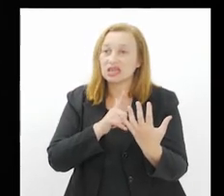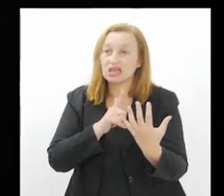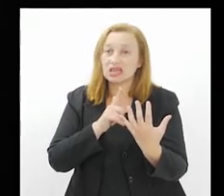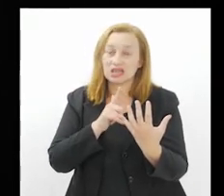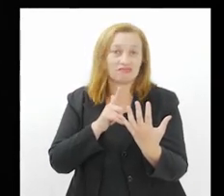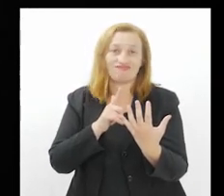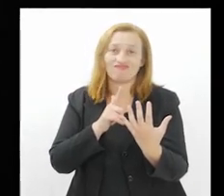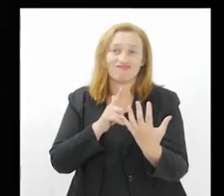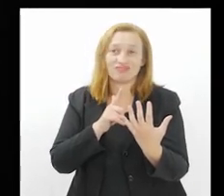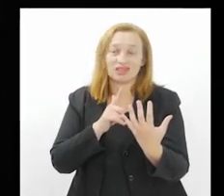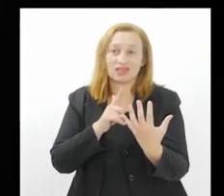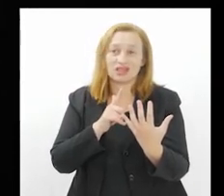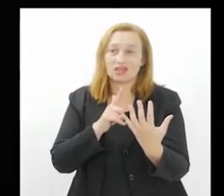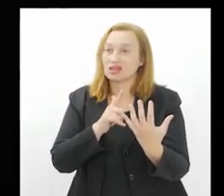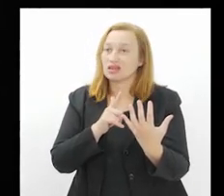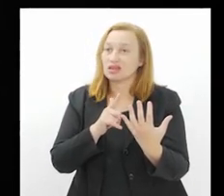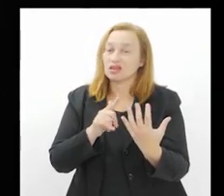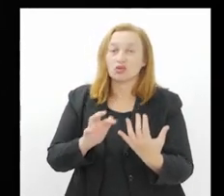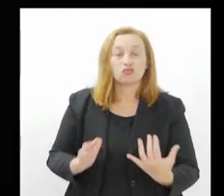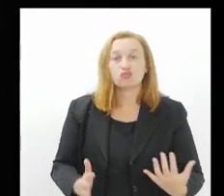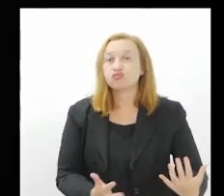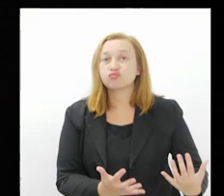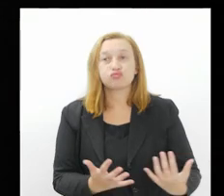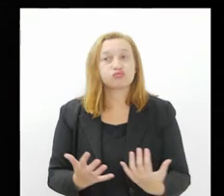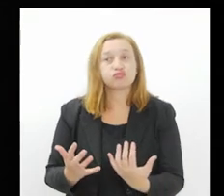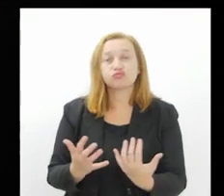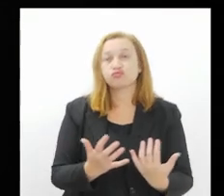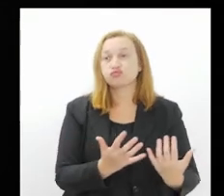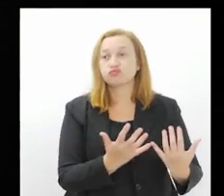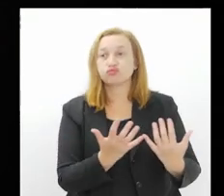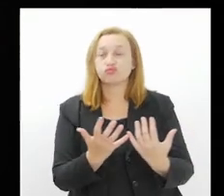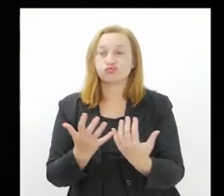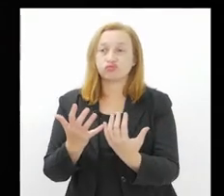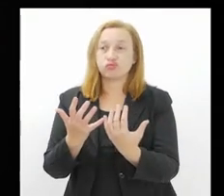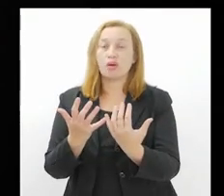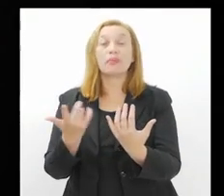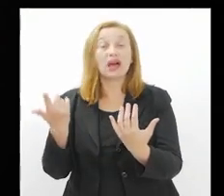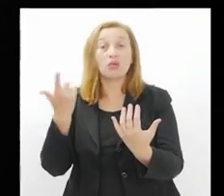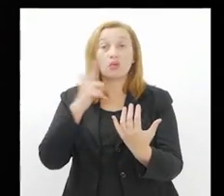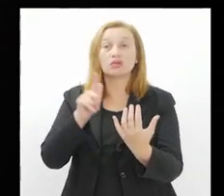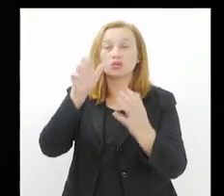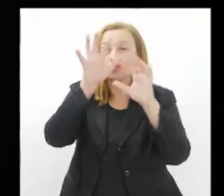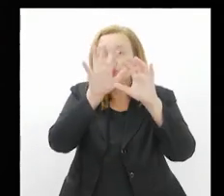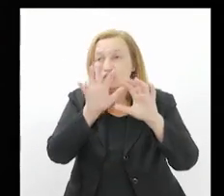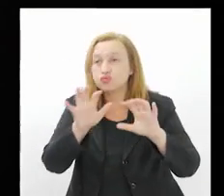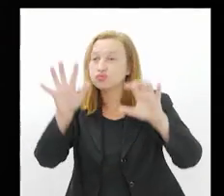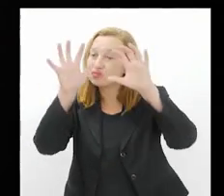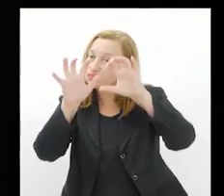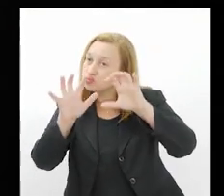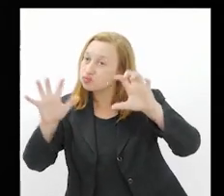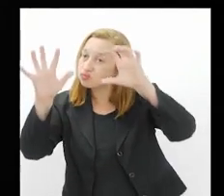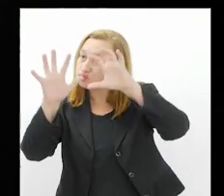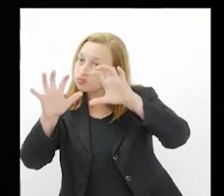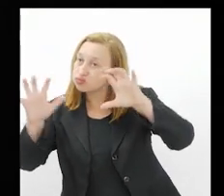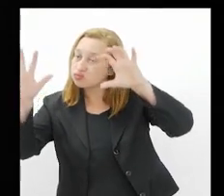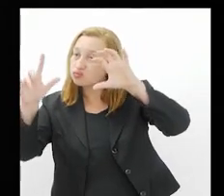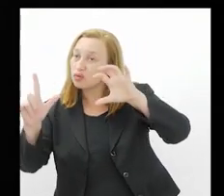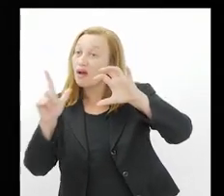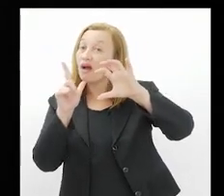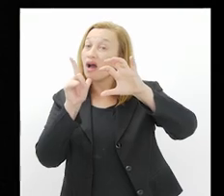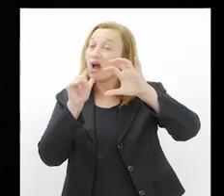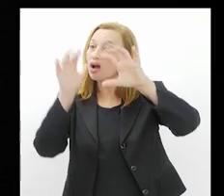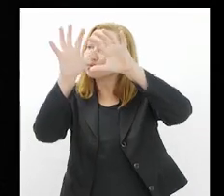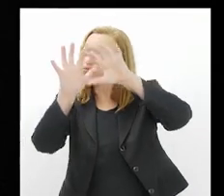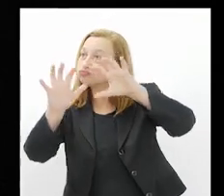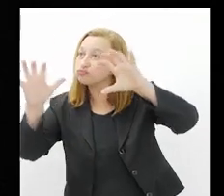gotículas pequenas que não vão crescer. Você precisa ter um número ideal de partículas para que eu forme uma gotícula